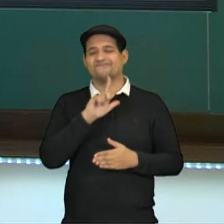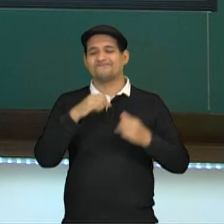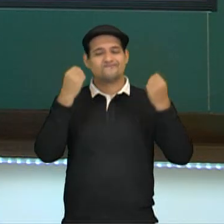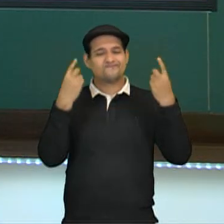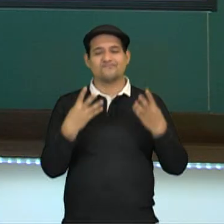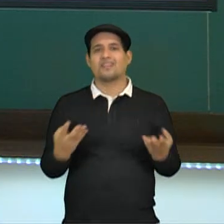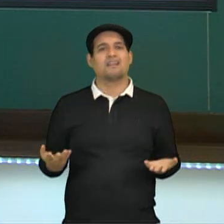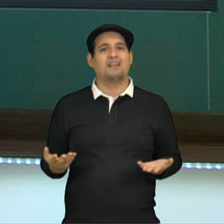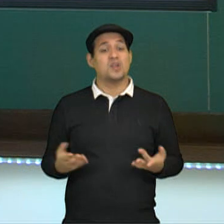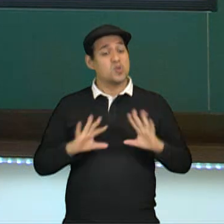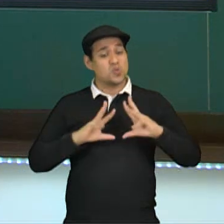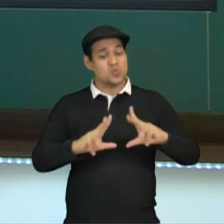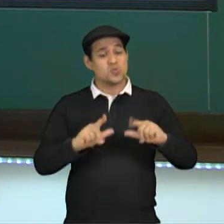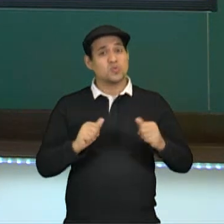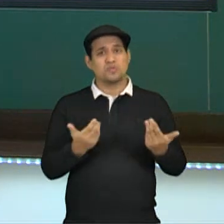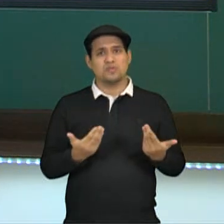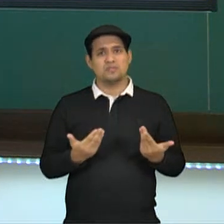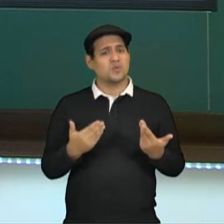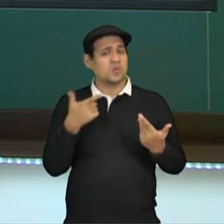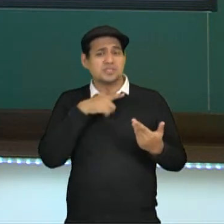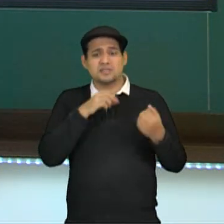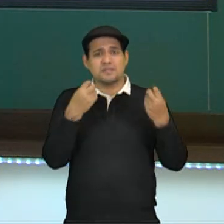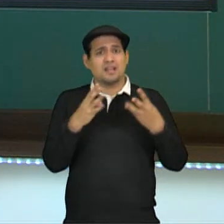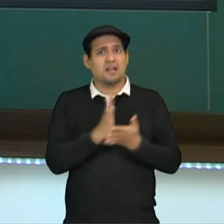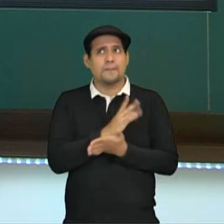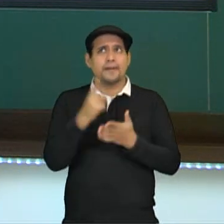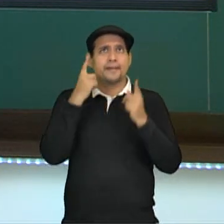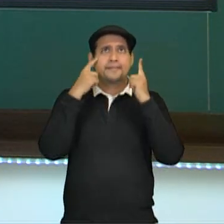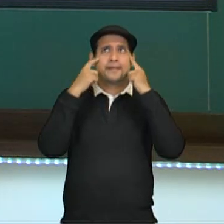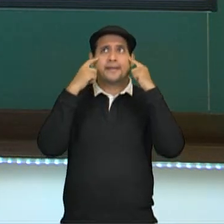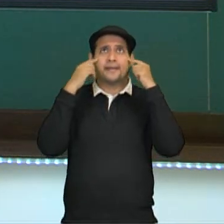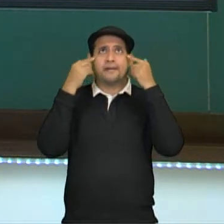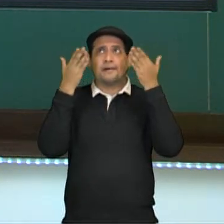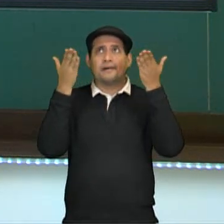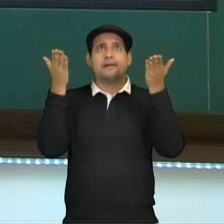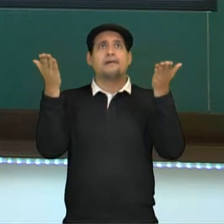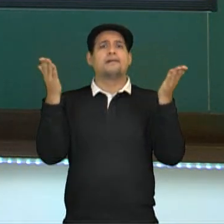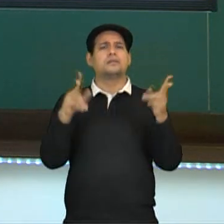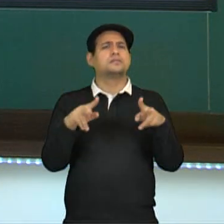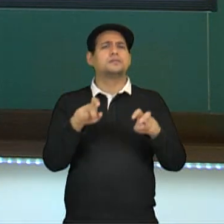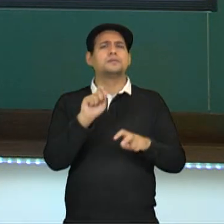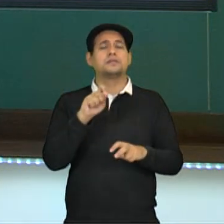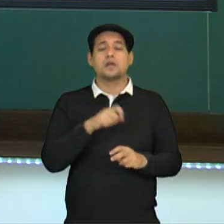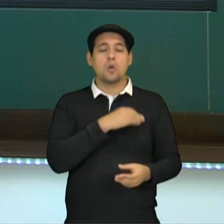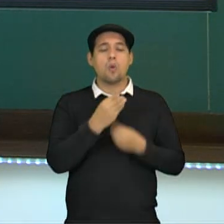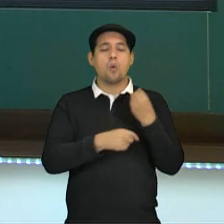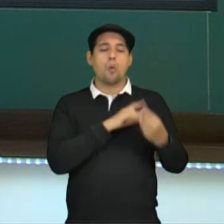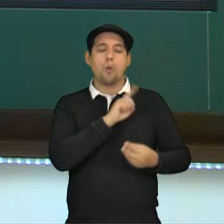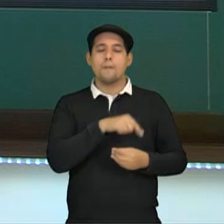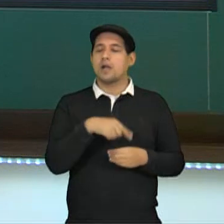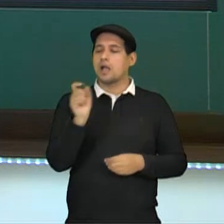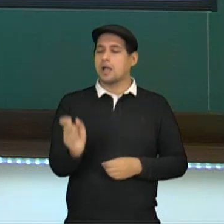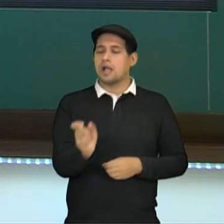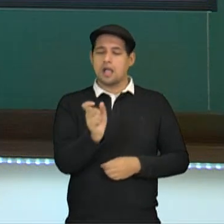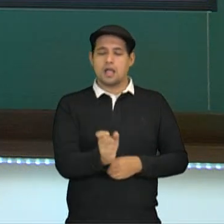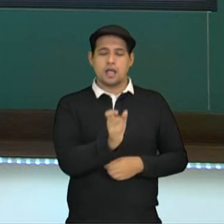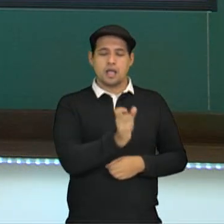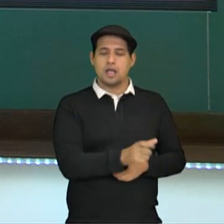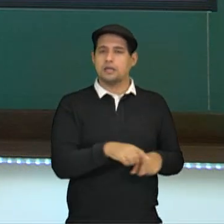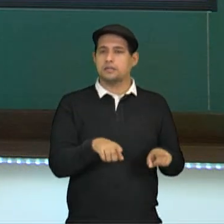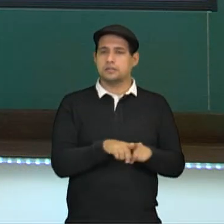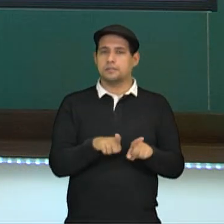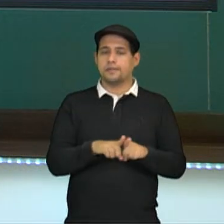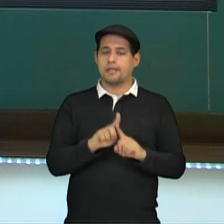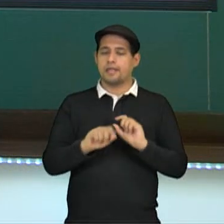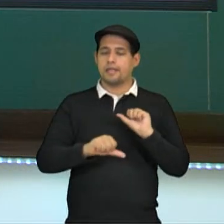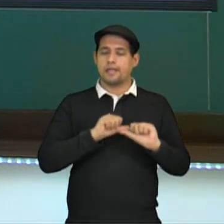explicar tudo aquilo, né, que estava ali, algumas ideias vagas, a respeito de como que as características